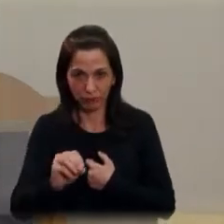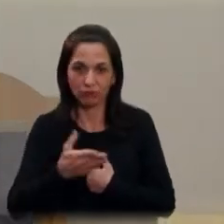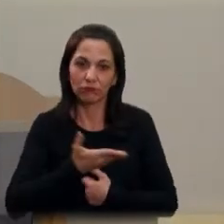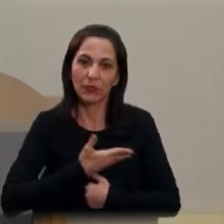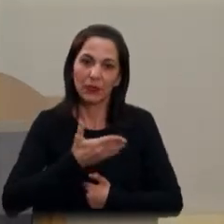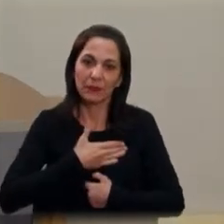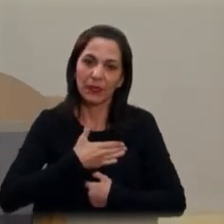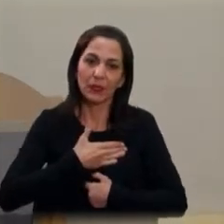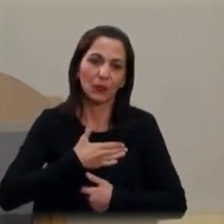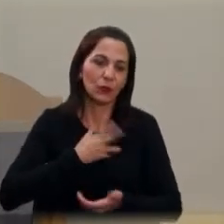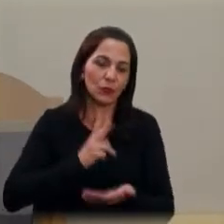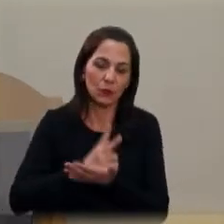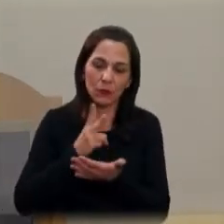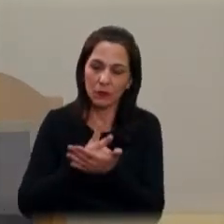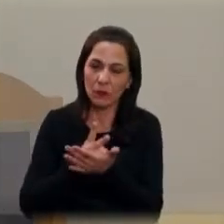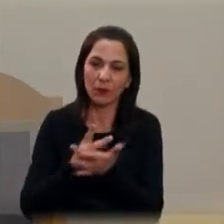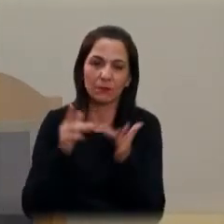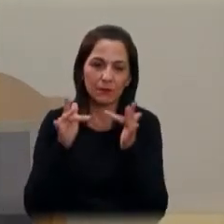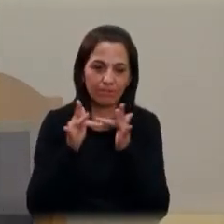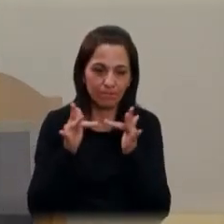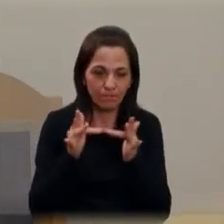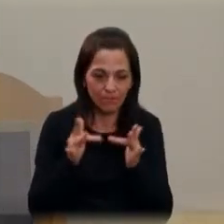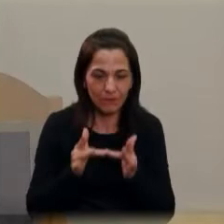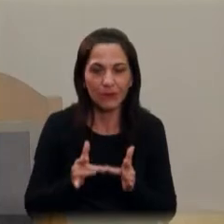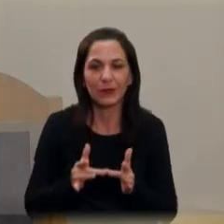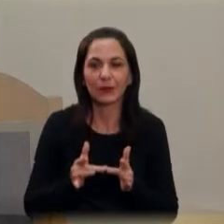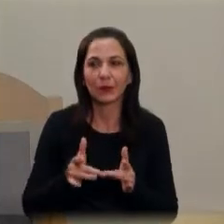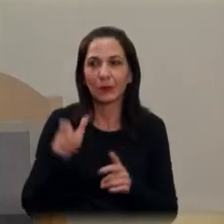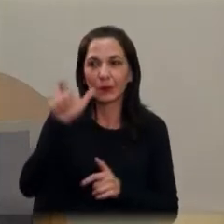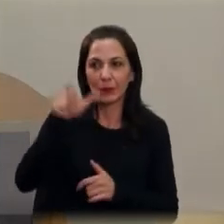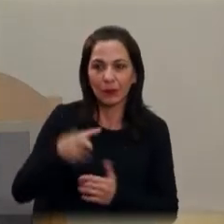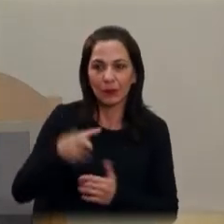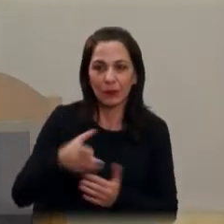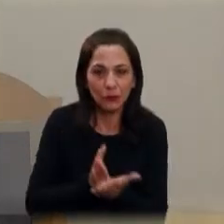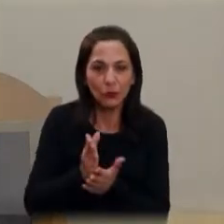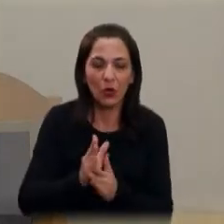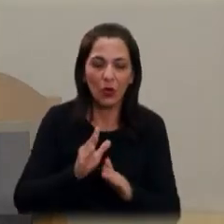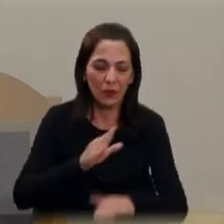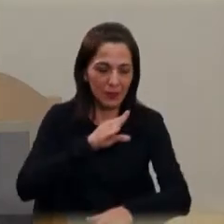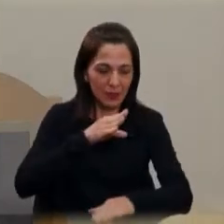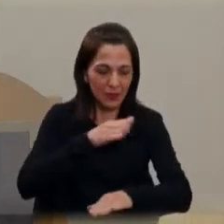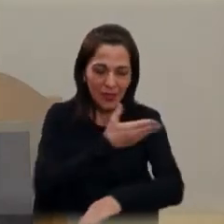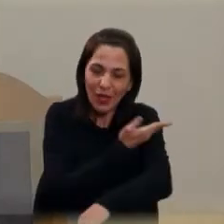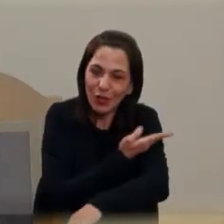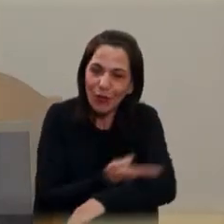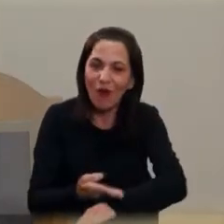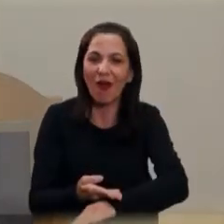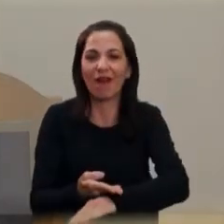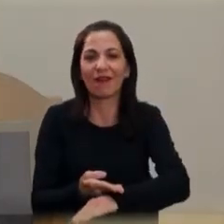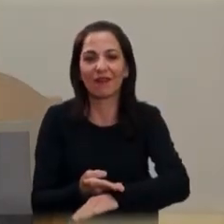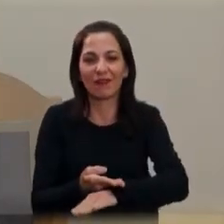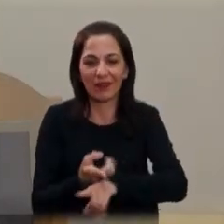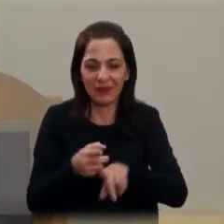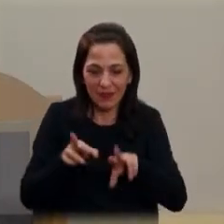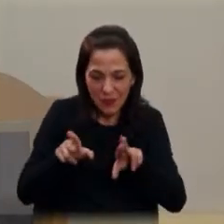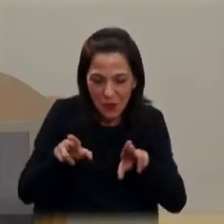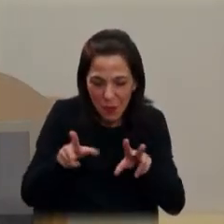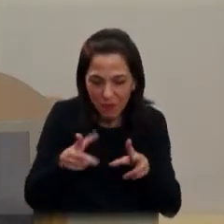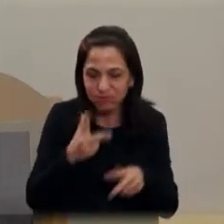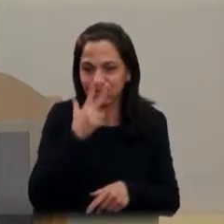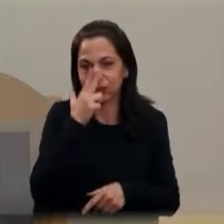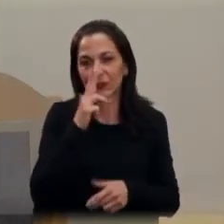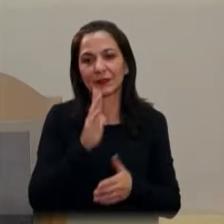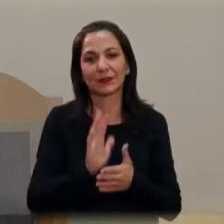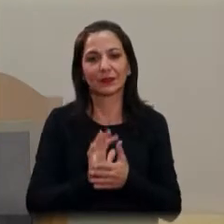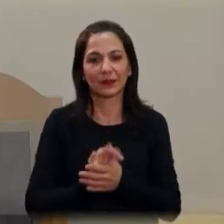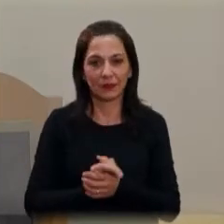horas, uma pessoa muito nobre, muito educada e de uma parceria, assim, de irmão. Então, nós,